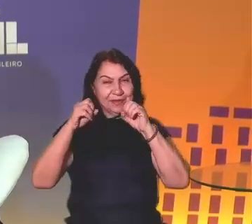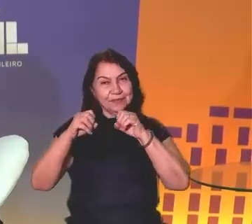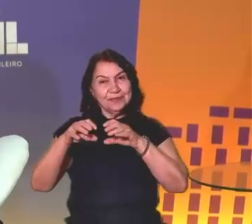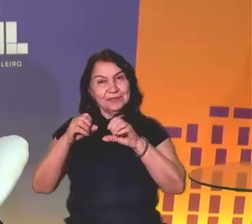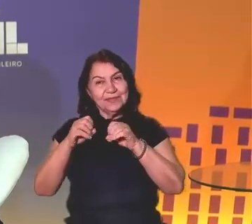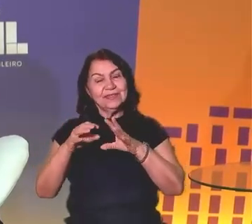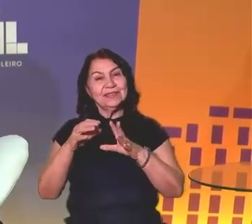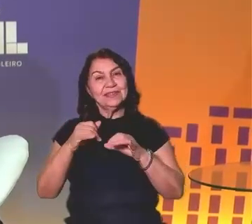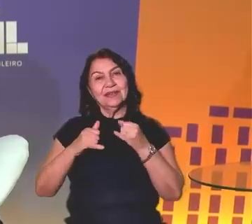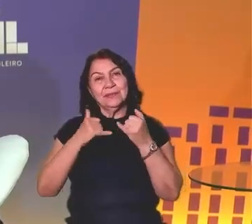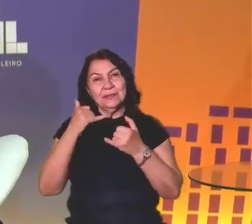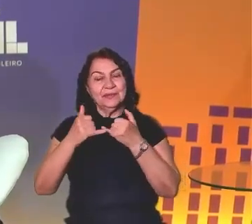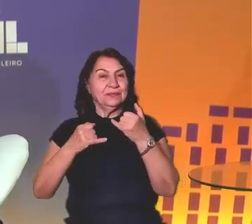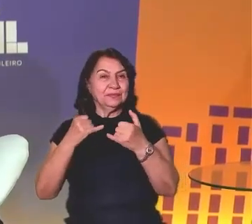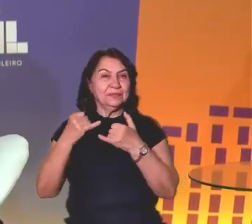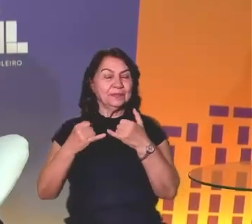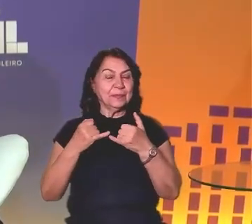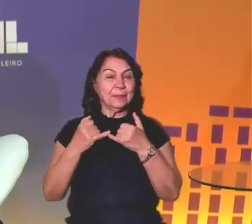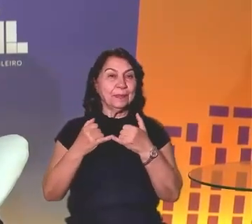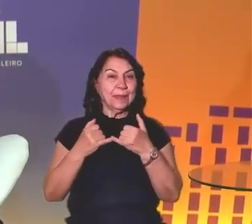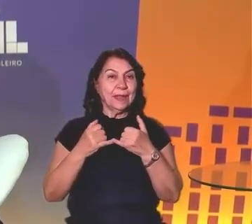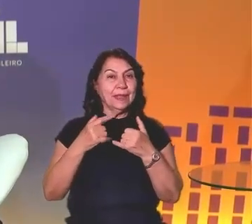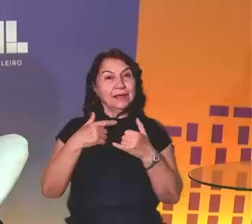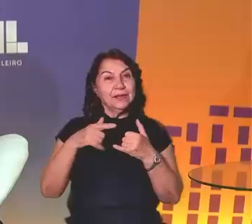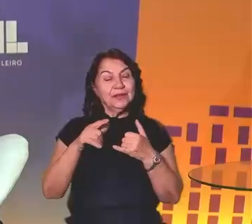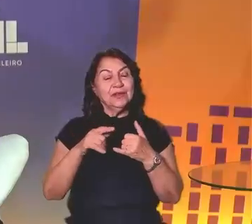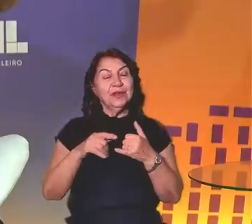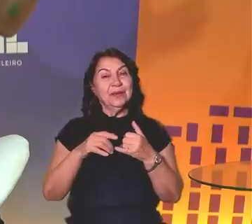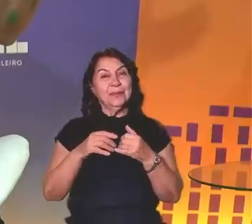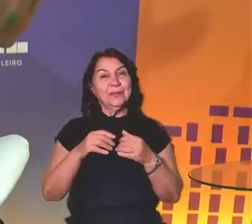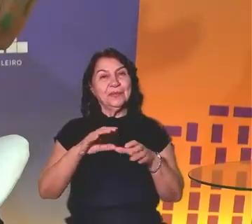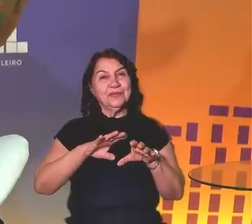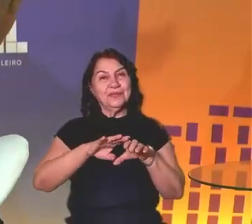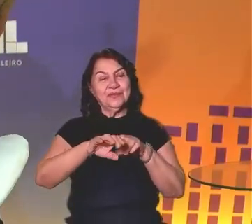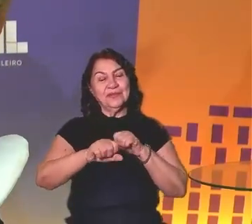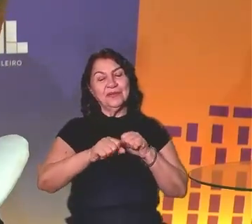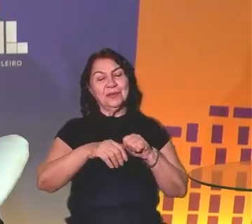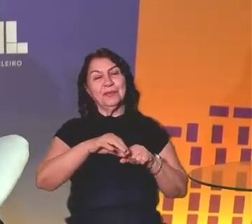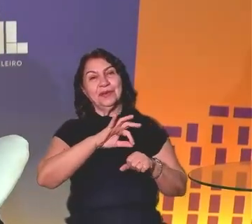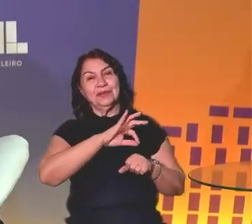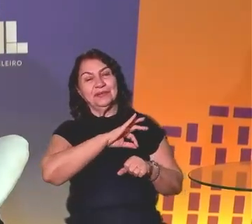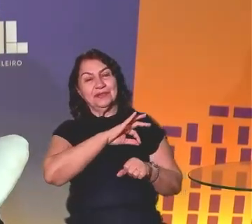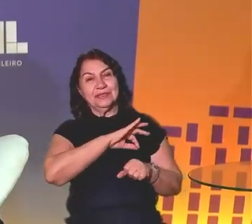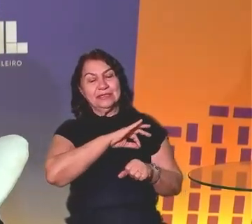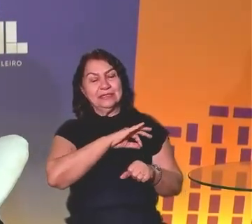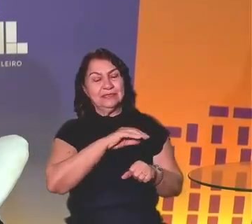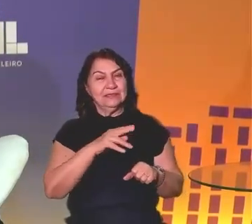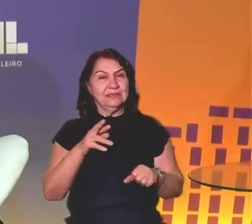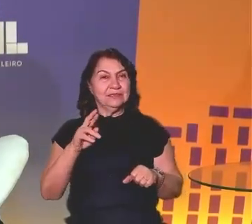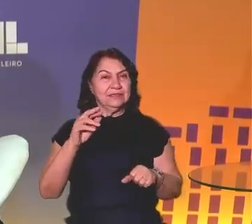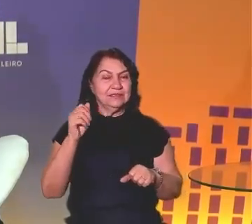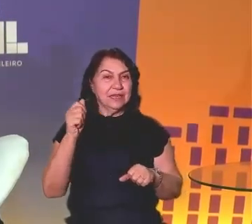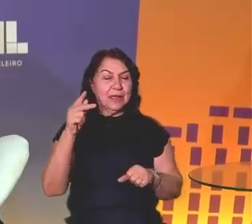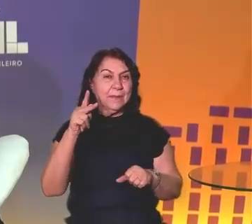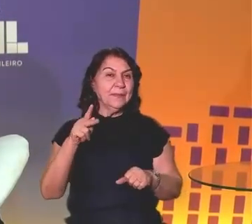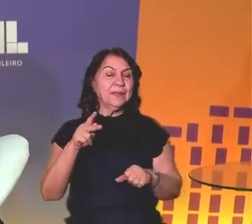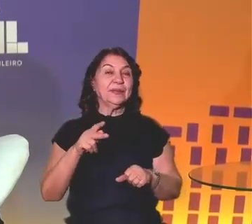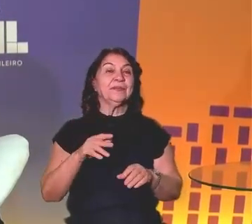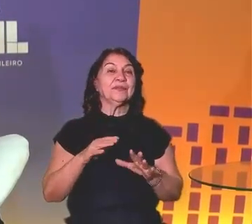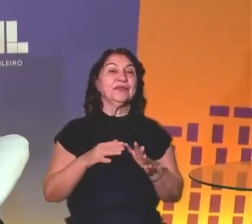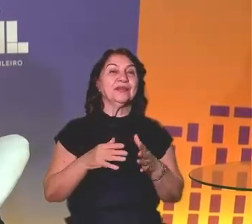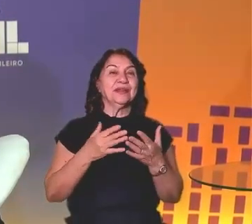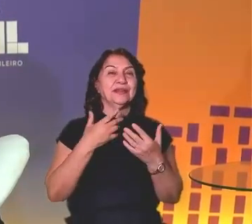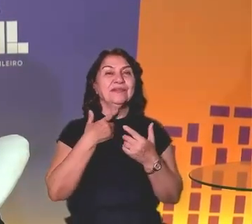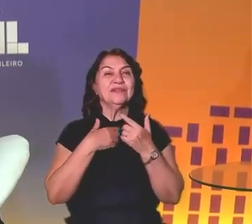forma divertida. Eu, no meu caso, eu não estou lá para formar um exército de MCs, de rapper, não. Mas eu estou porque muita gente tem